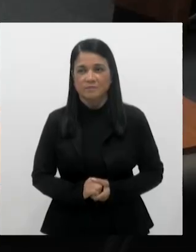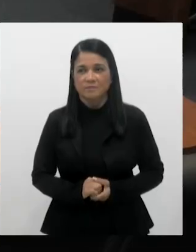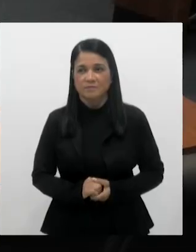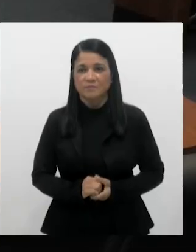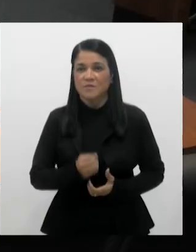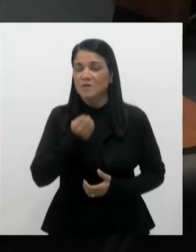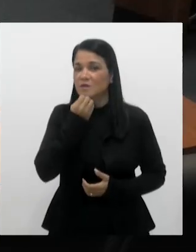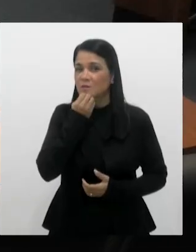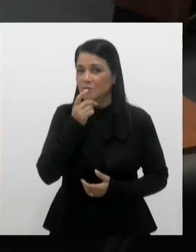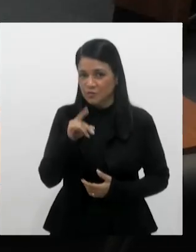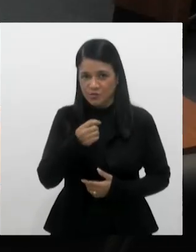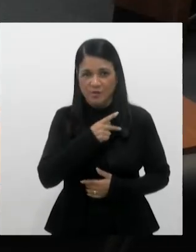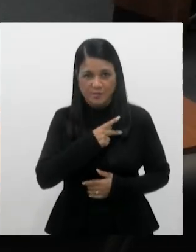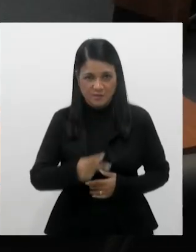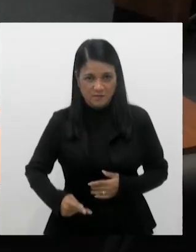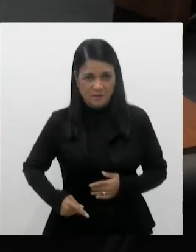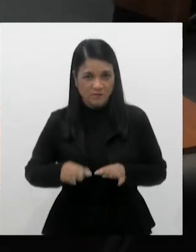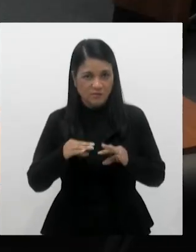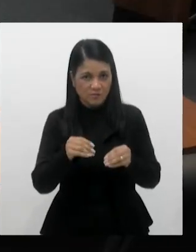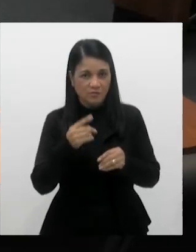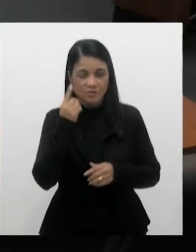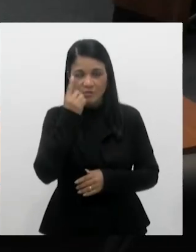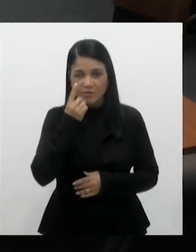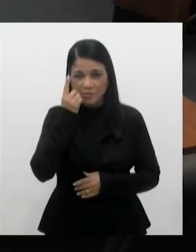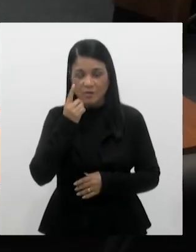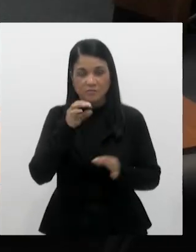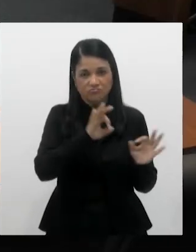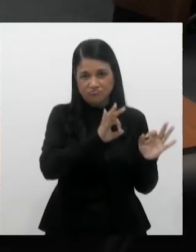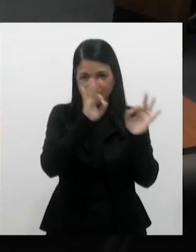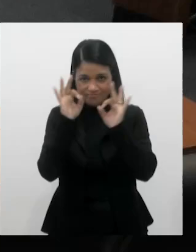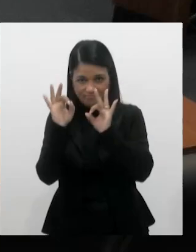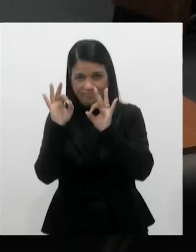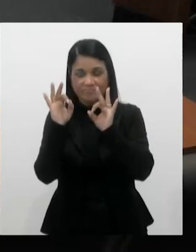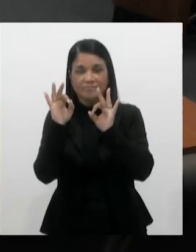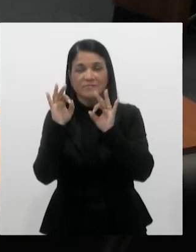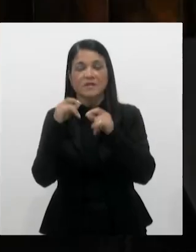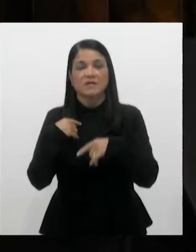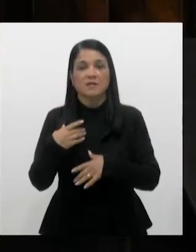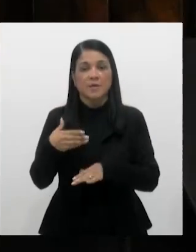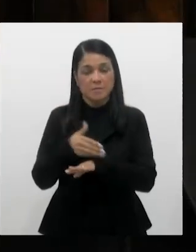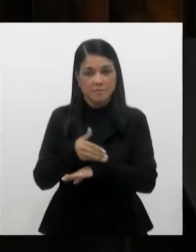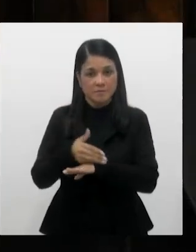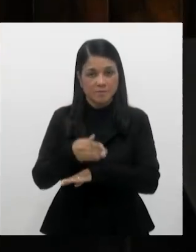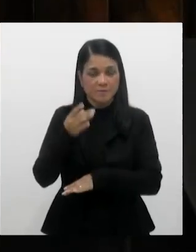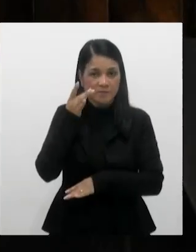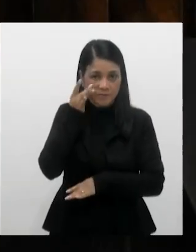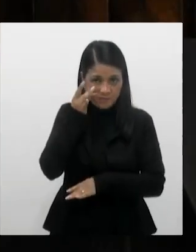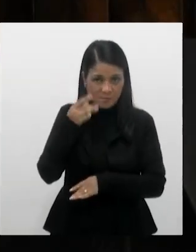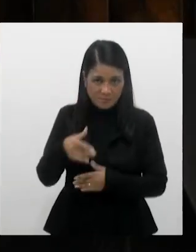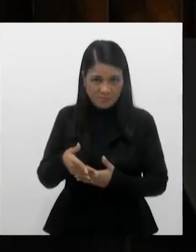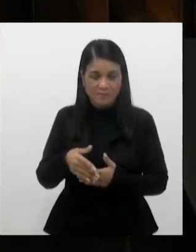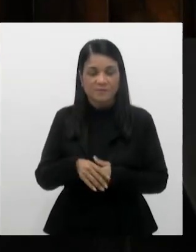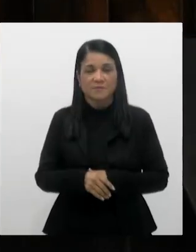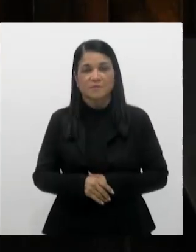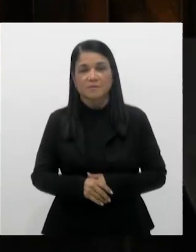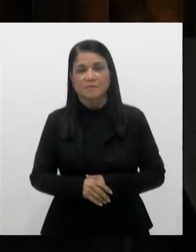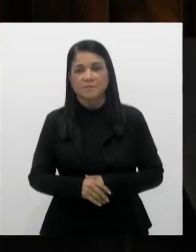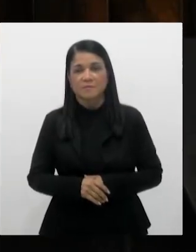Bom dia, presidente, nobres colegas parlamentares, público presente e quem nos assiste pela TV Alerj. Presidente,